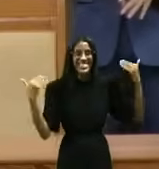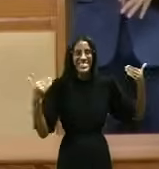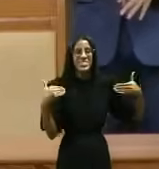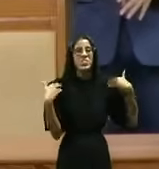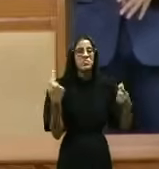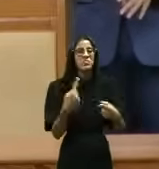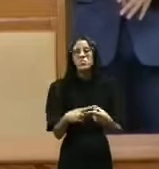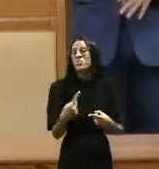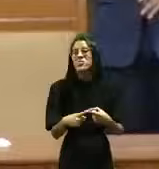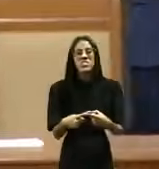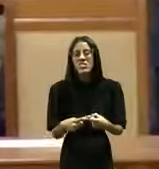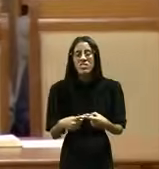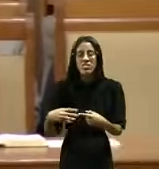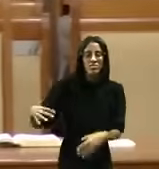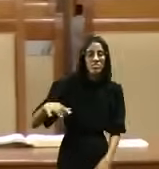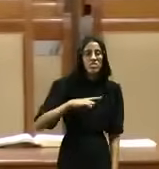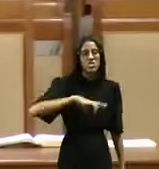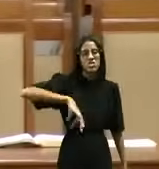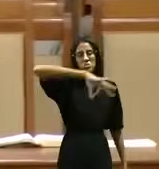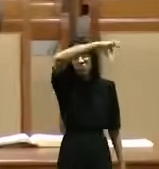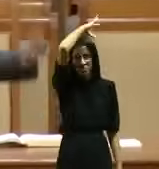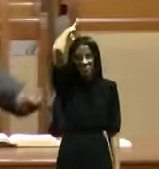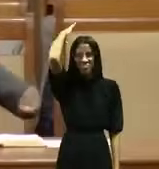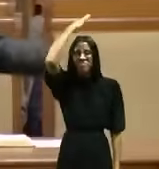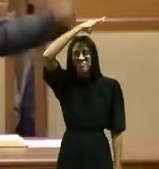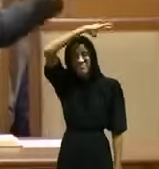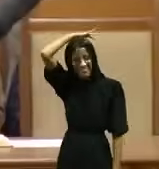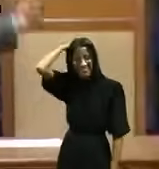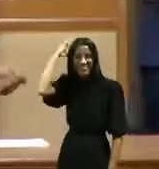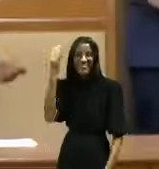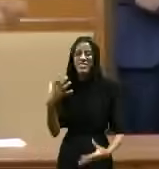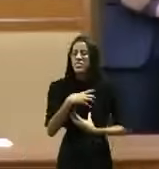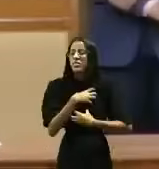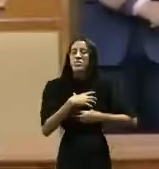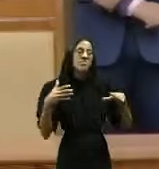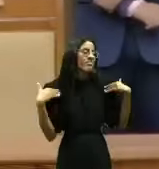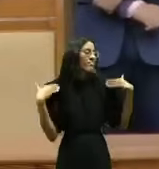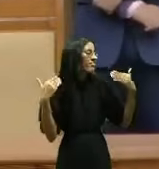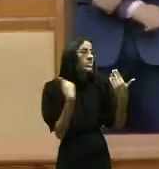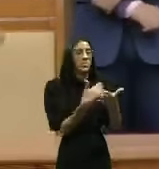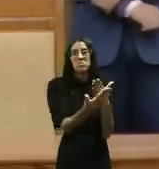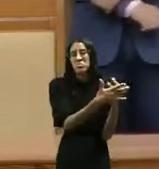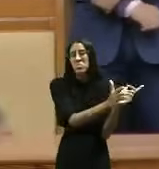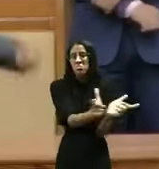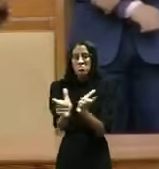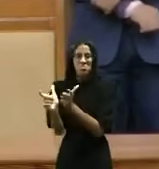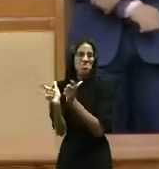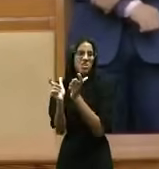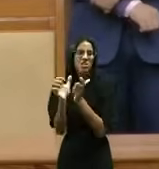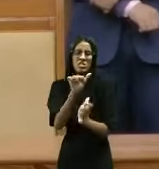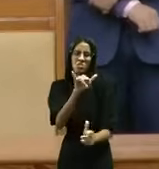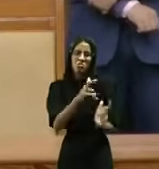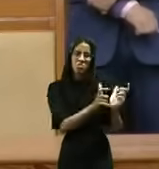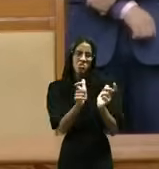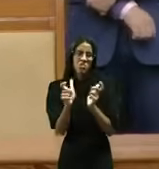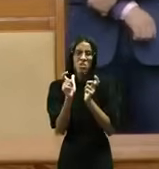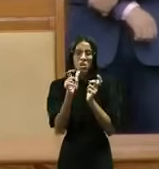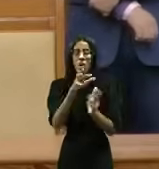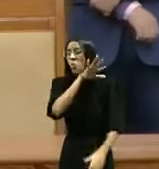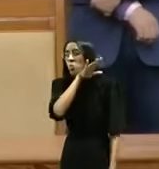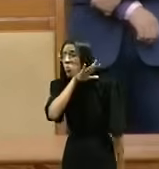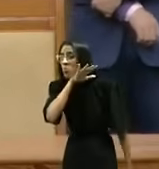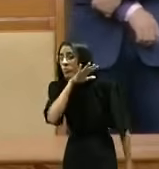santo uma alegria tão grande que local situação não fazia ar refecer não tirava a